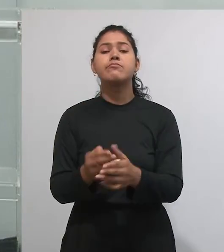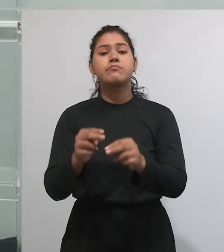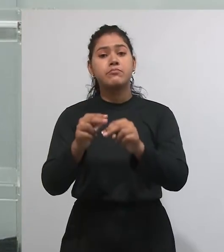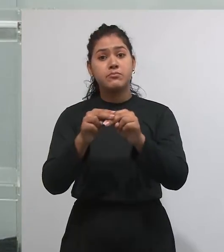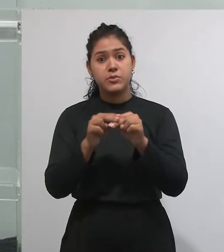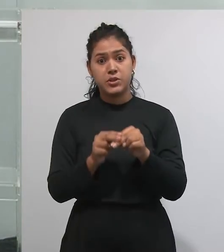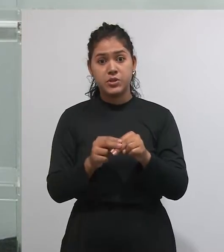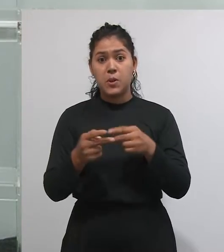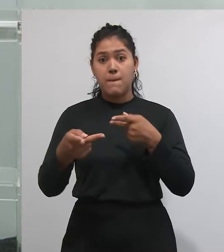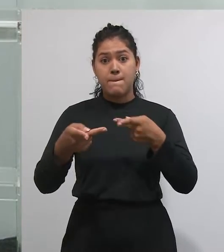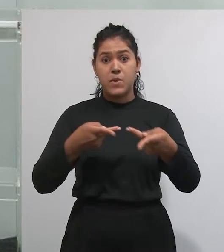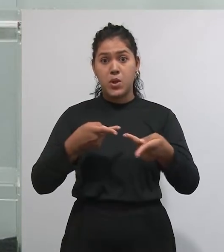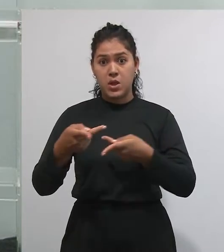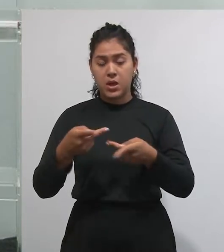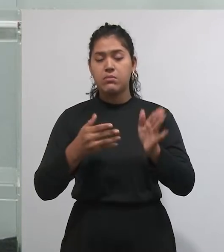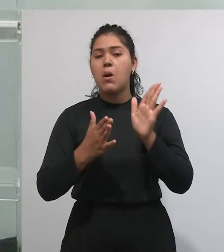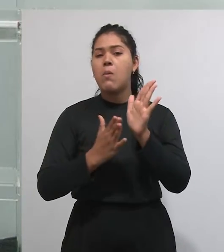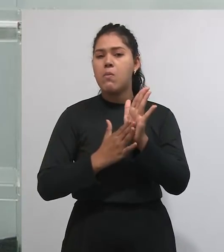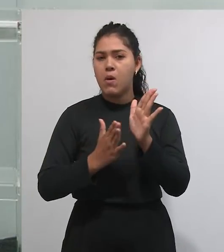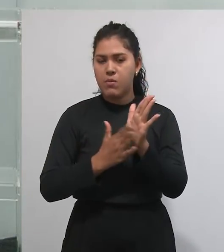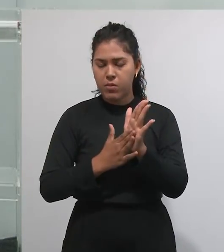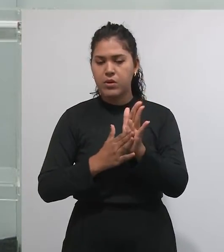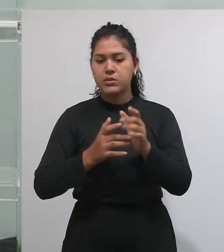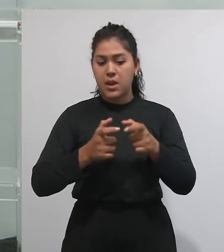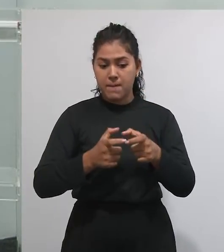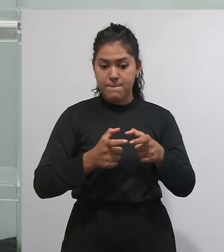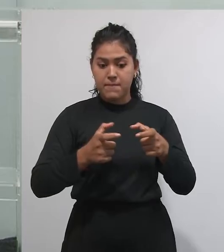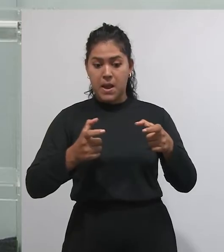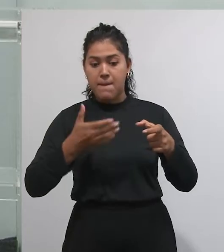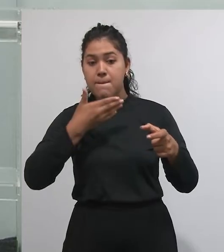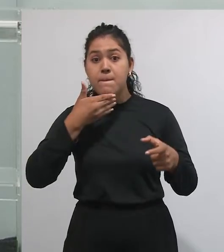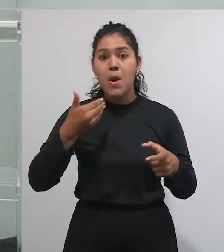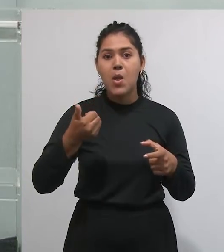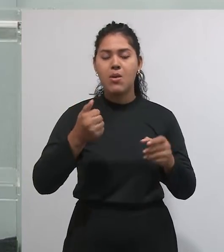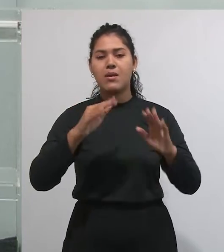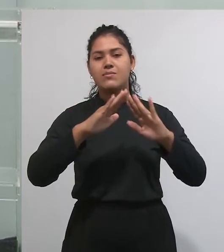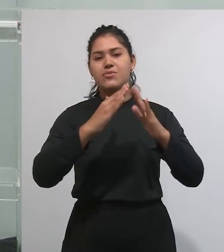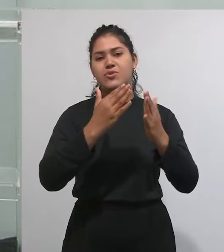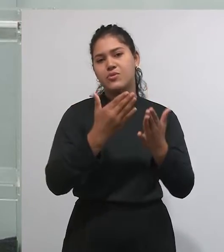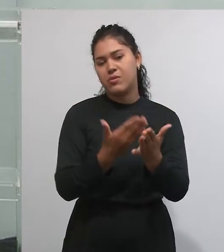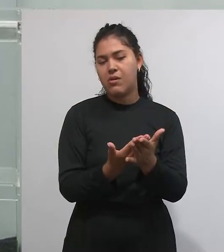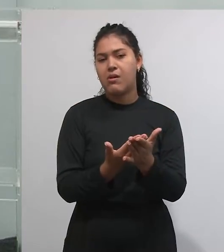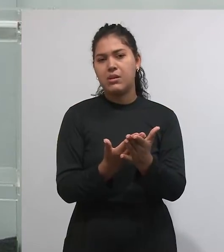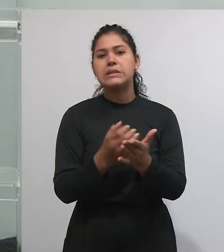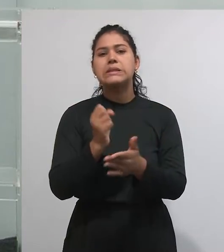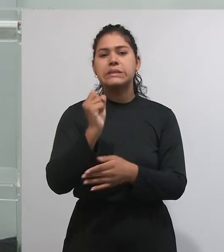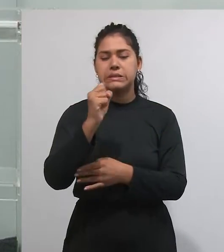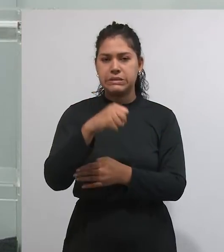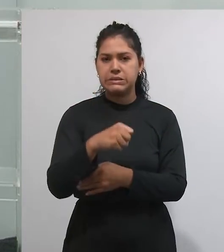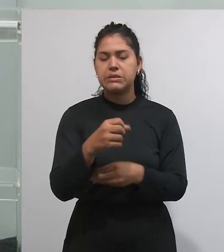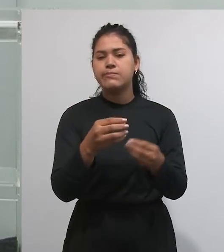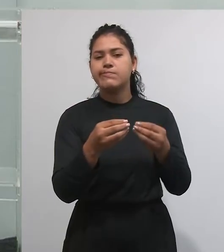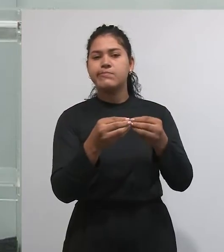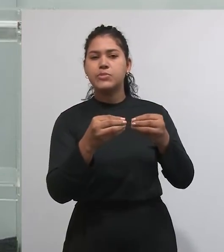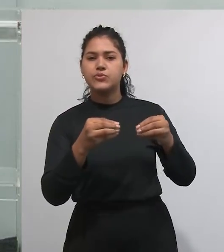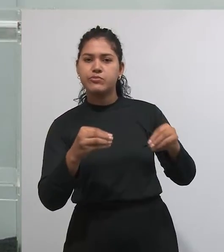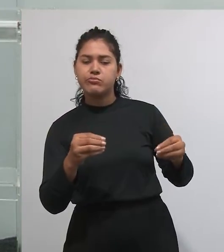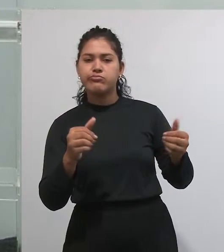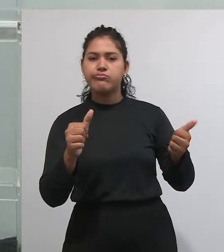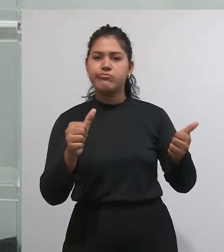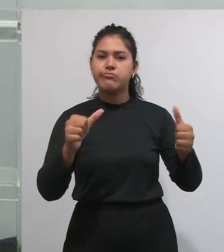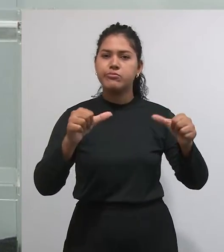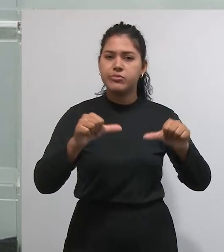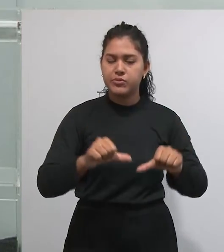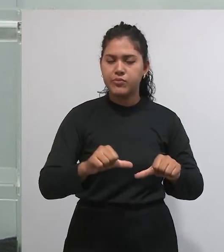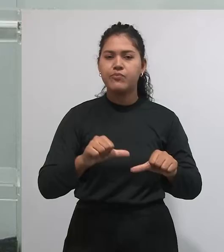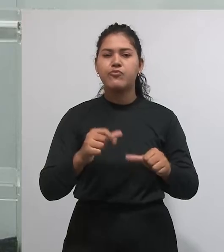programas e políticas de expansão acabam ficando prejudicados por de algum modo, por essa